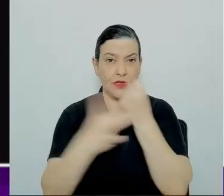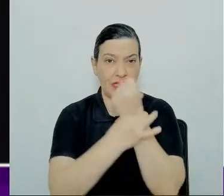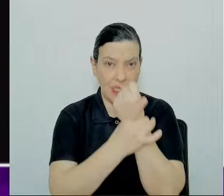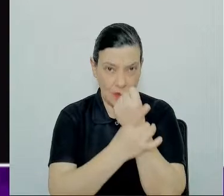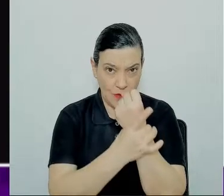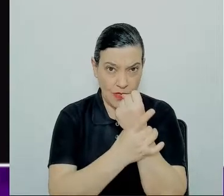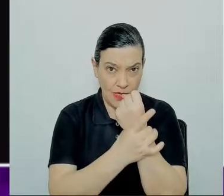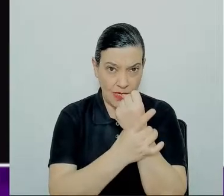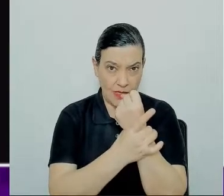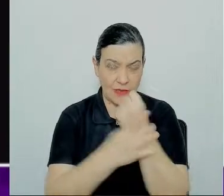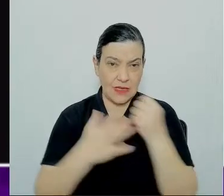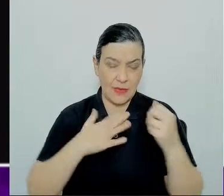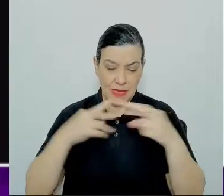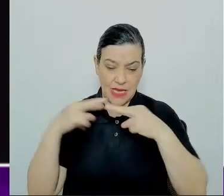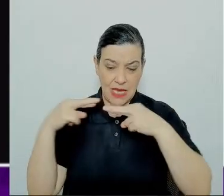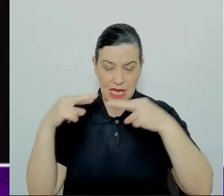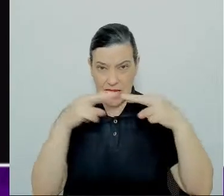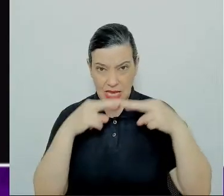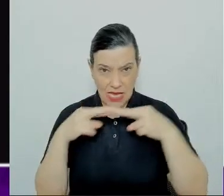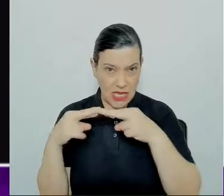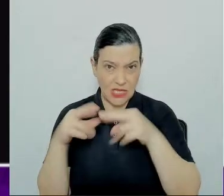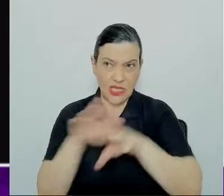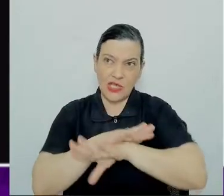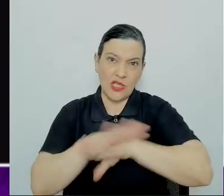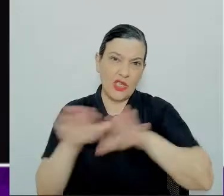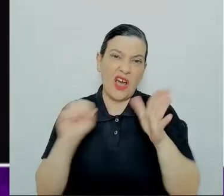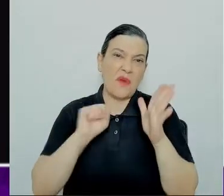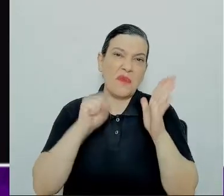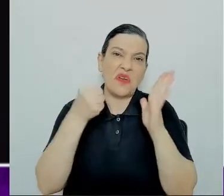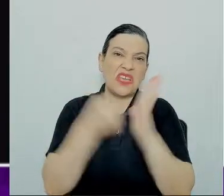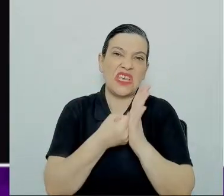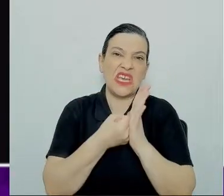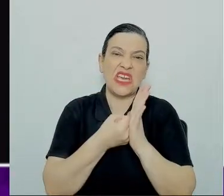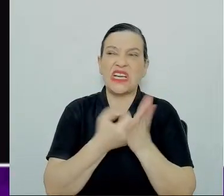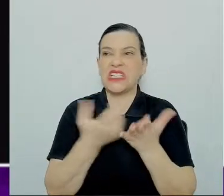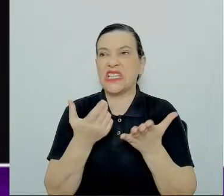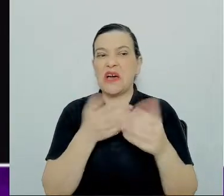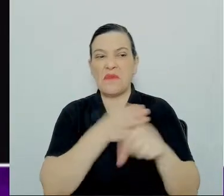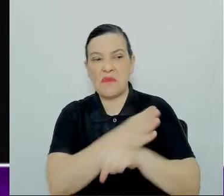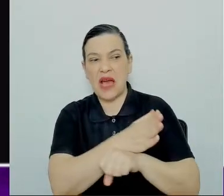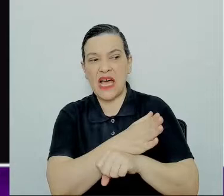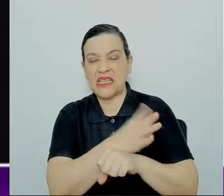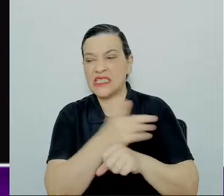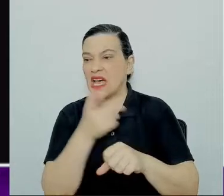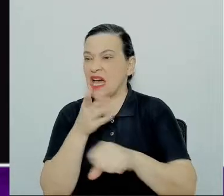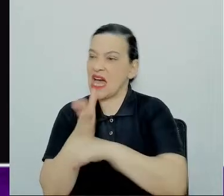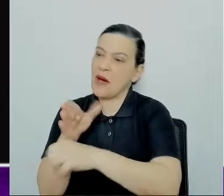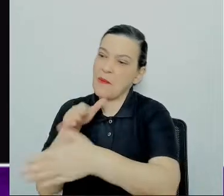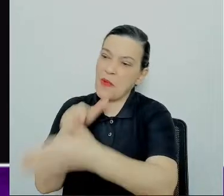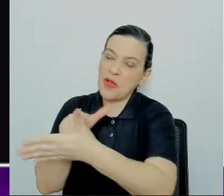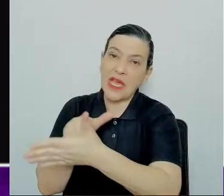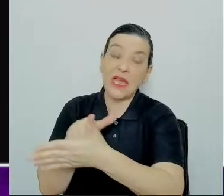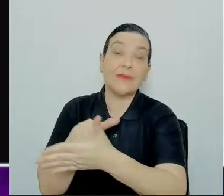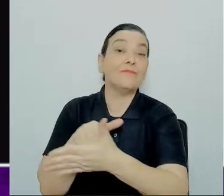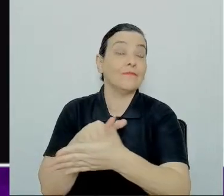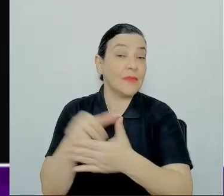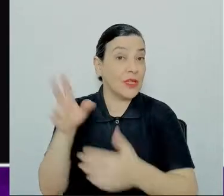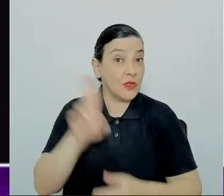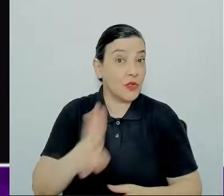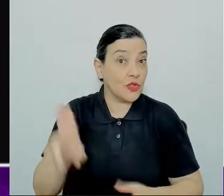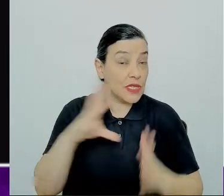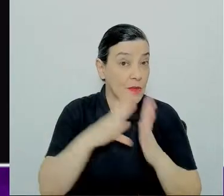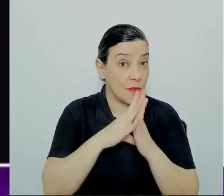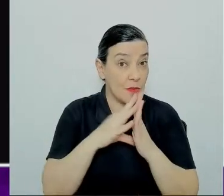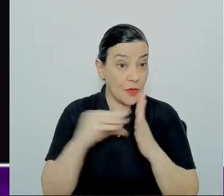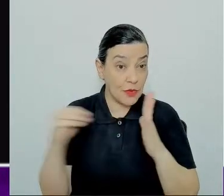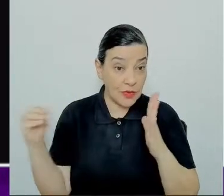cima da minha rede, será que eu estou somente bloqueando, essa porta que passa, essa porta que não passa? Eu estou utilizando algum modelo de firewall?